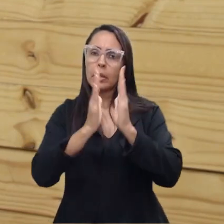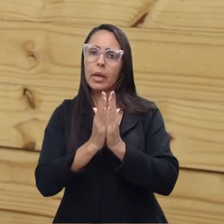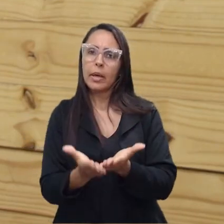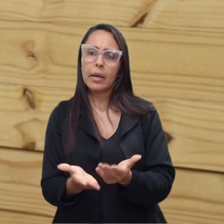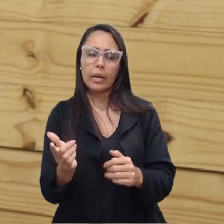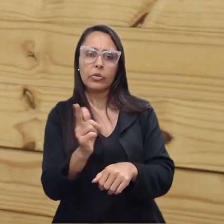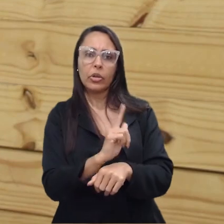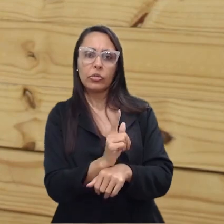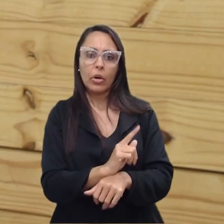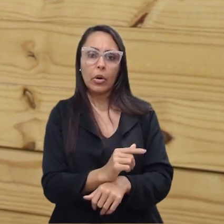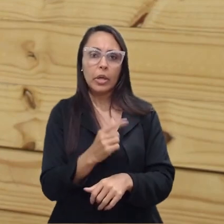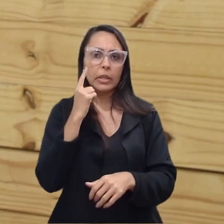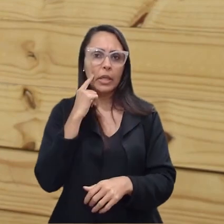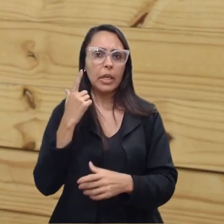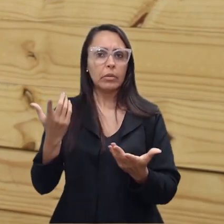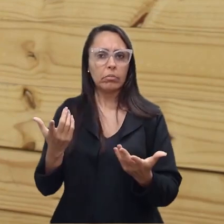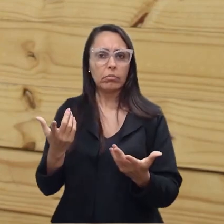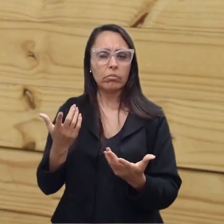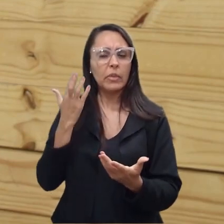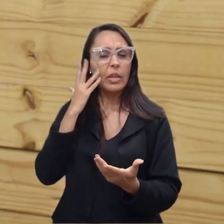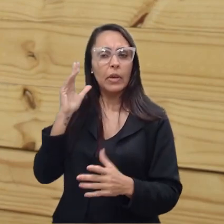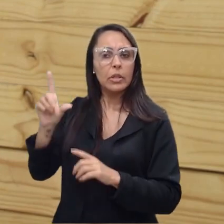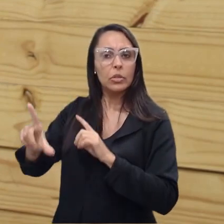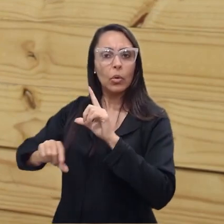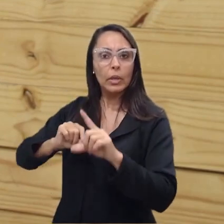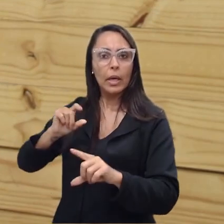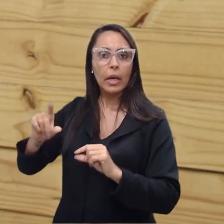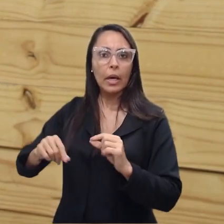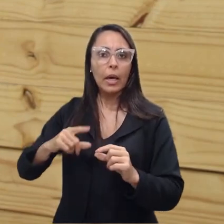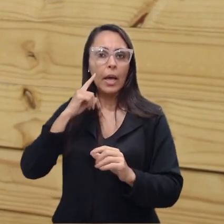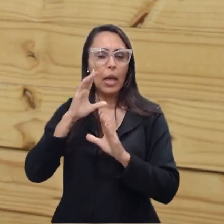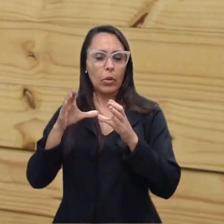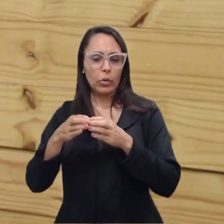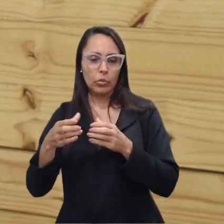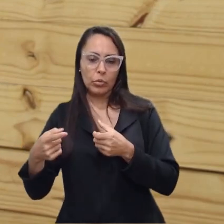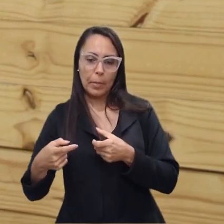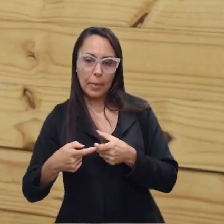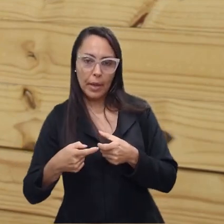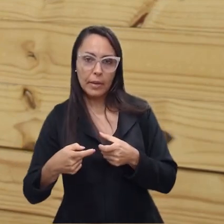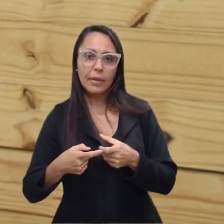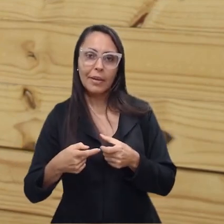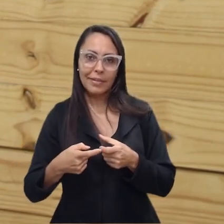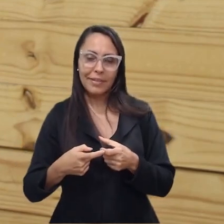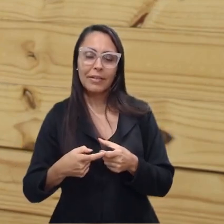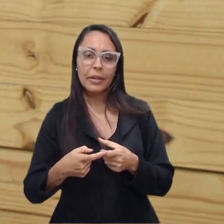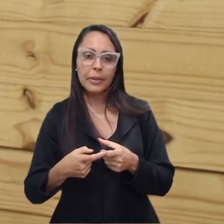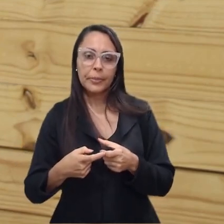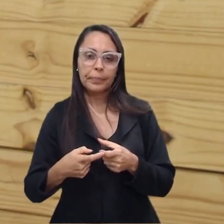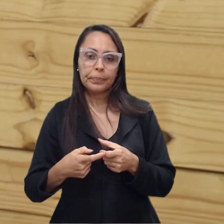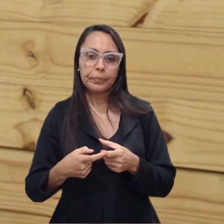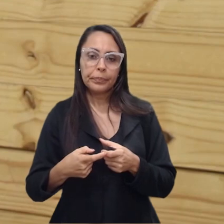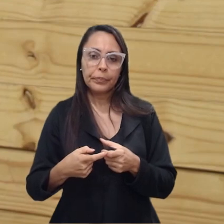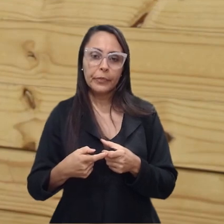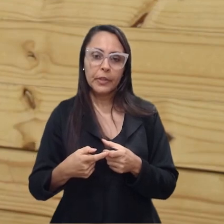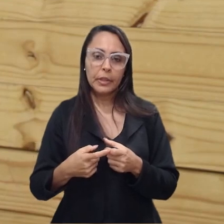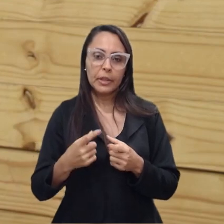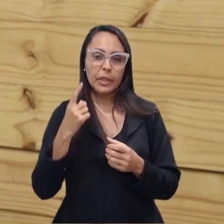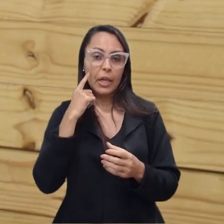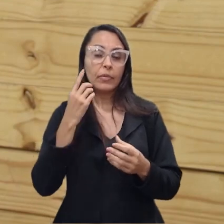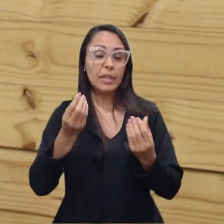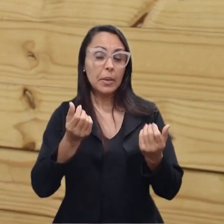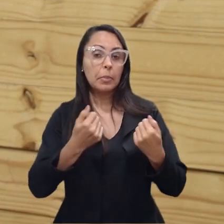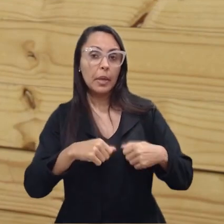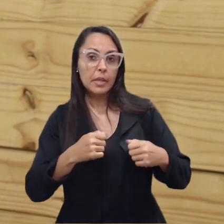uma gestão. Quem vai definir isso, tá, é a junta médica, que aí vai